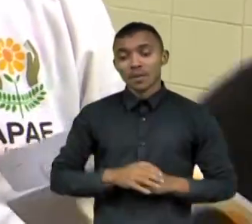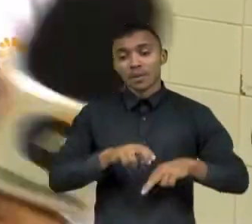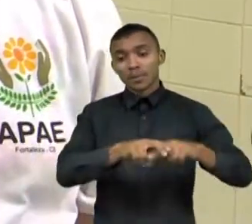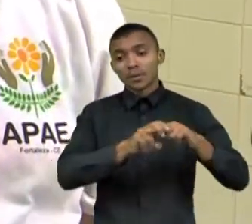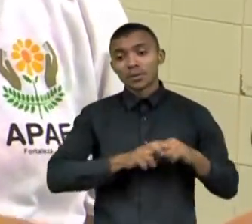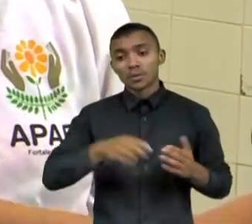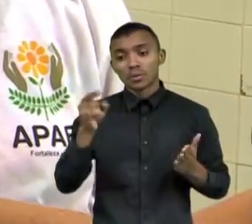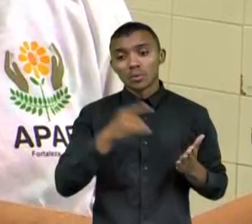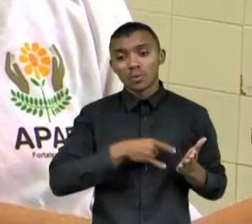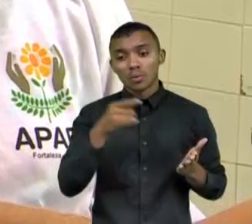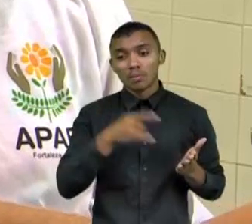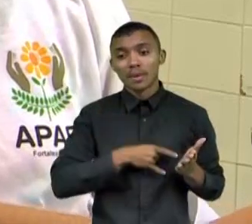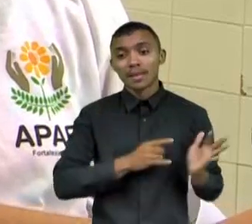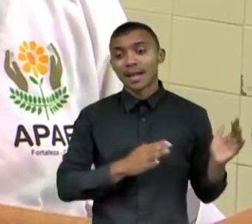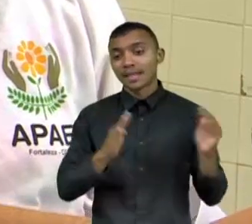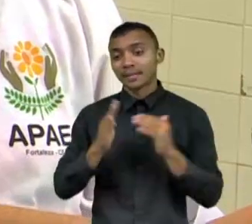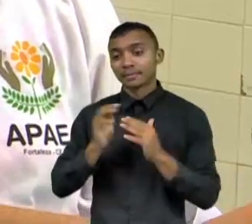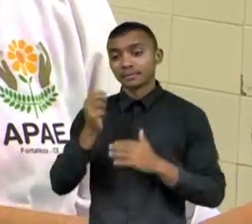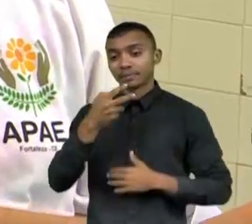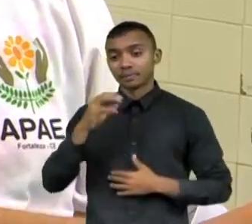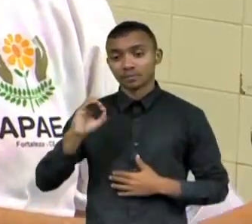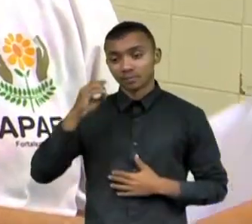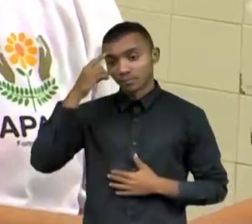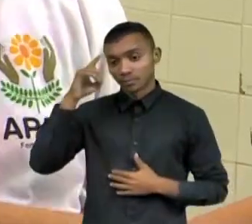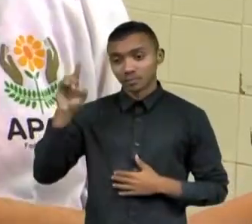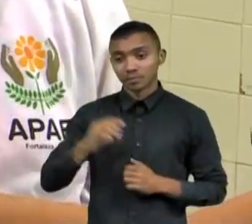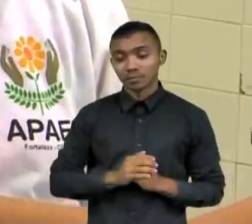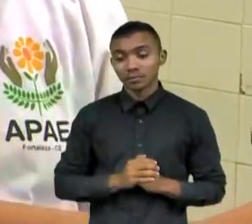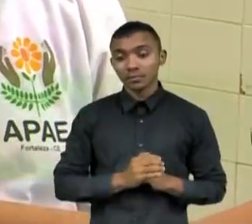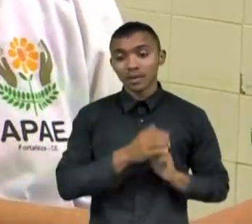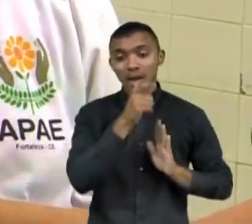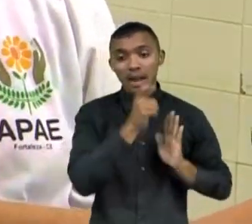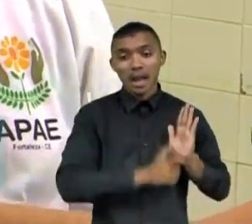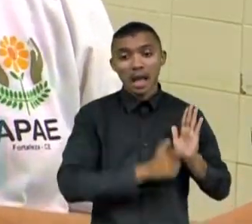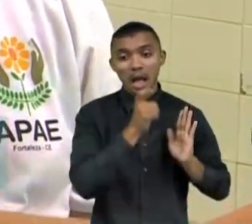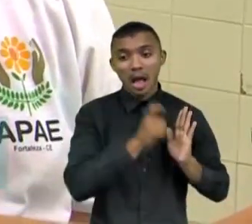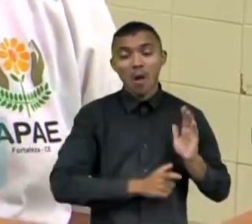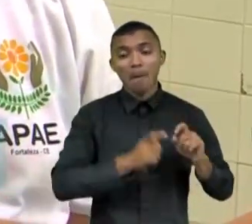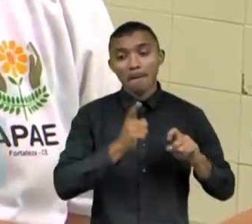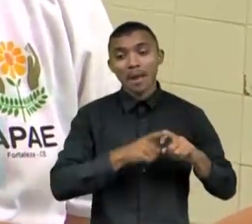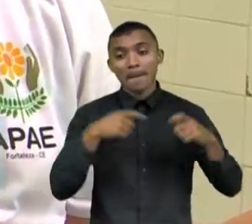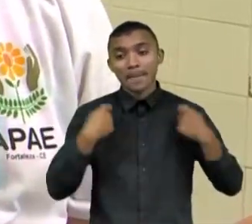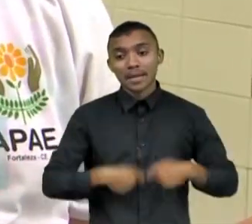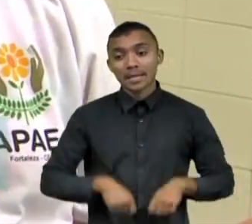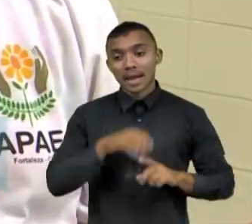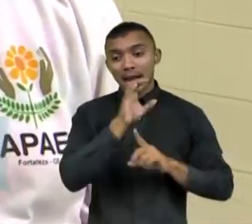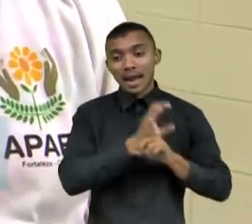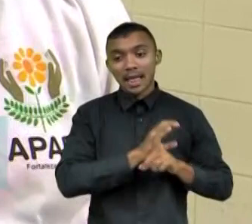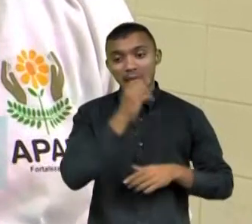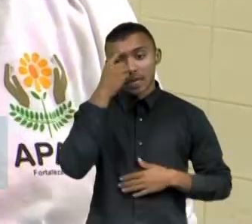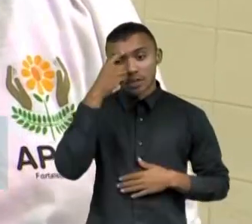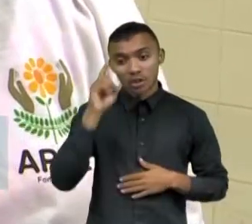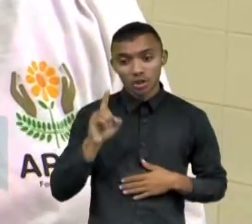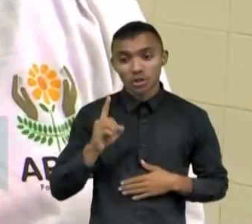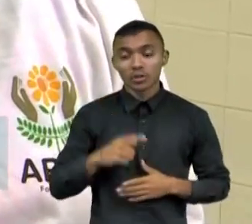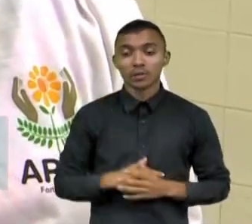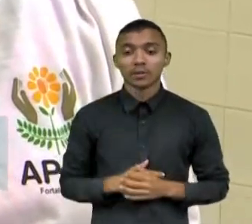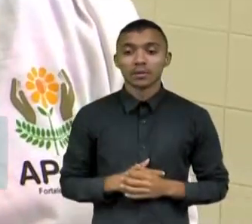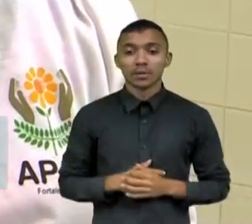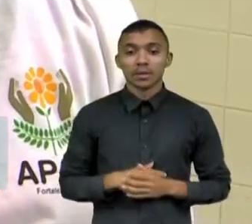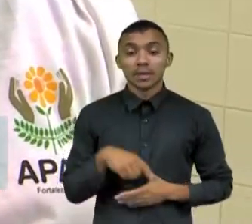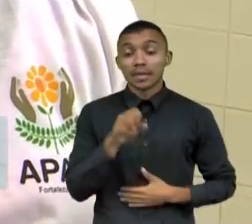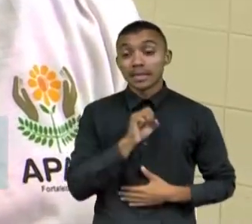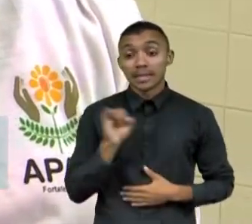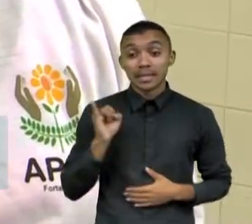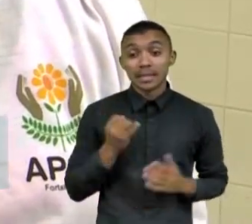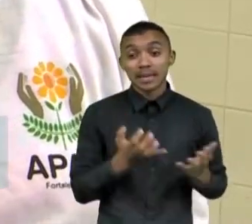tem validade por 30 dias. O laudo médico ele tem que ter a data necessária para a ocasião. Se eu fizer